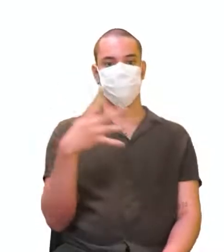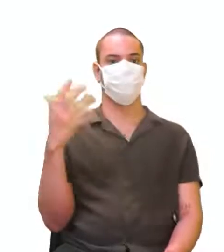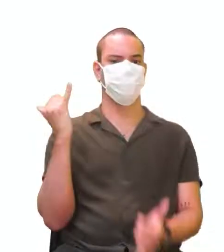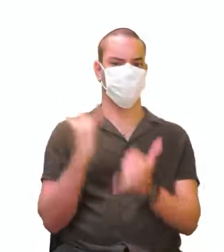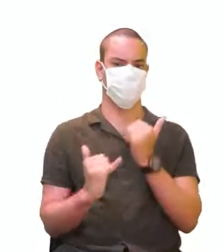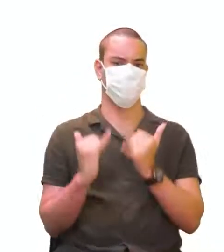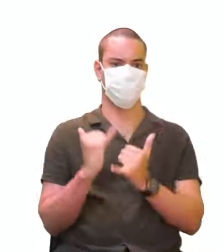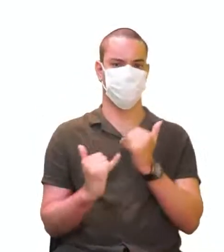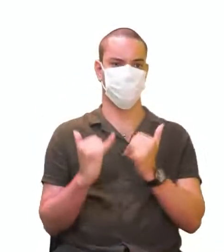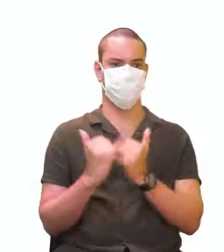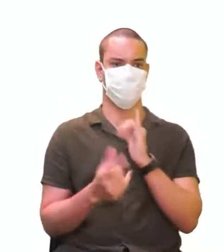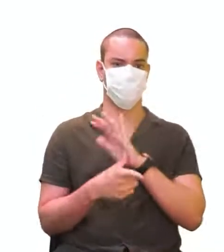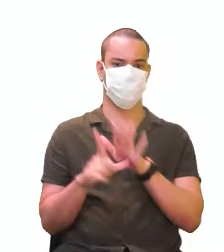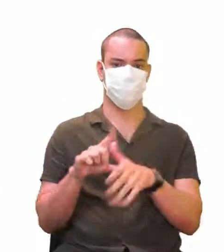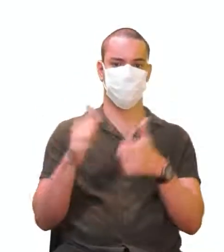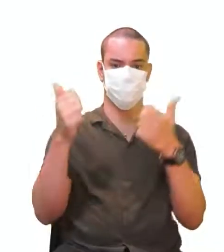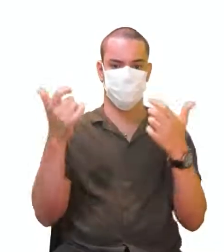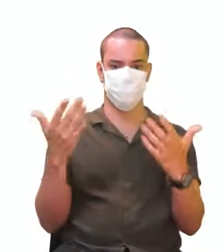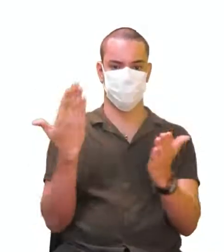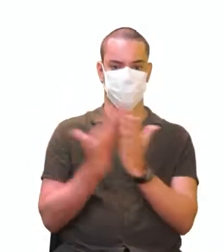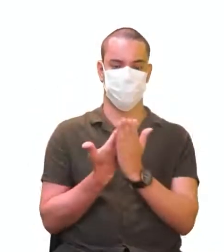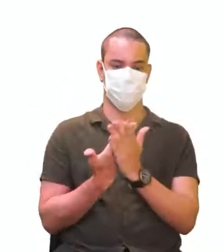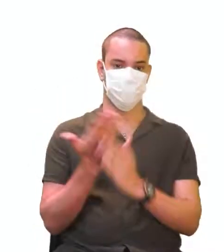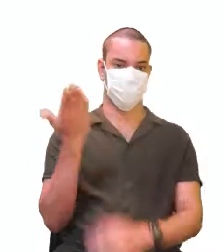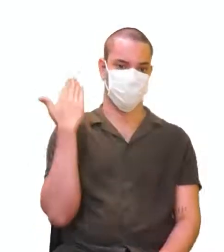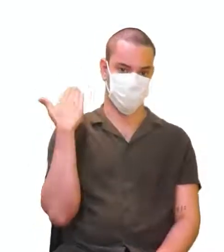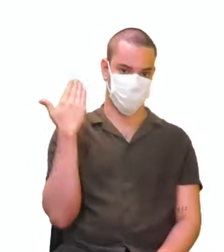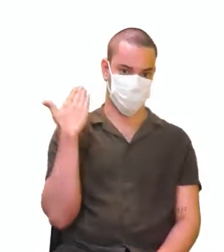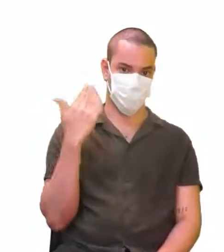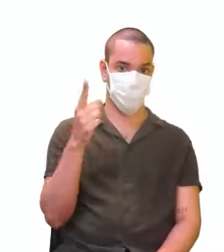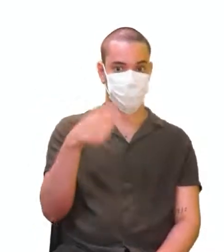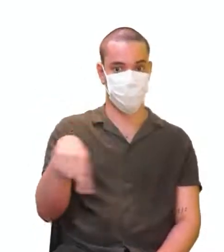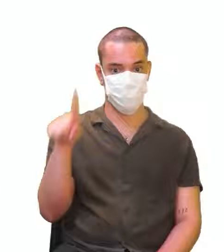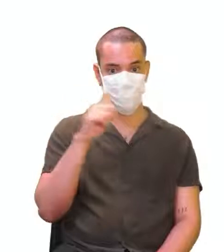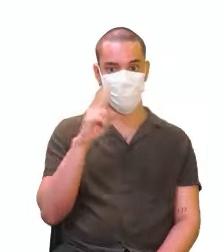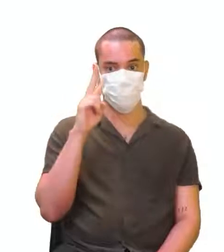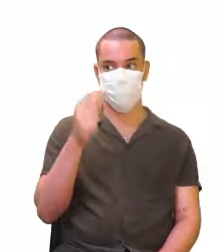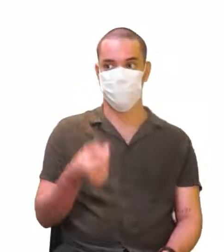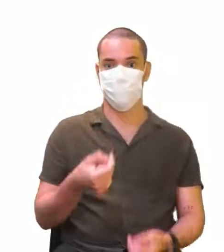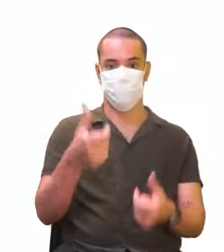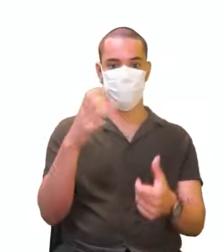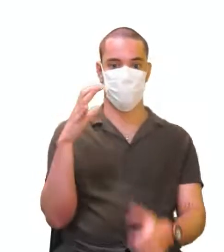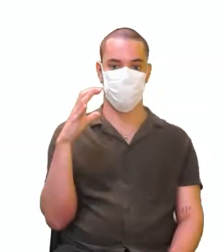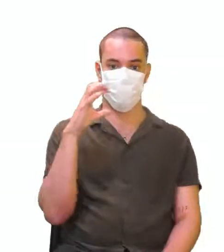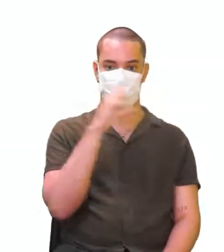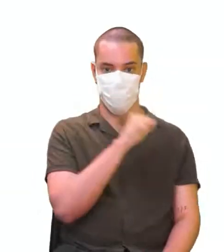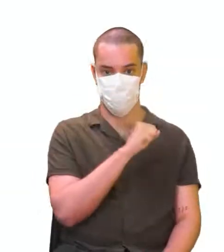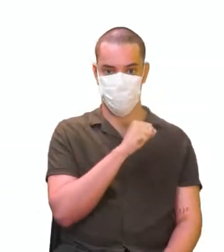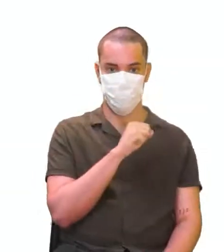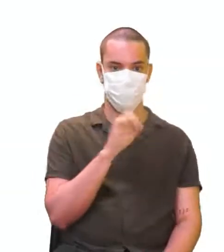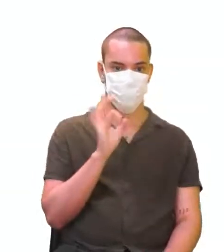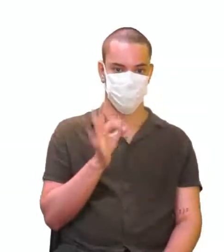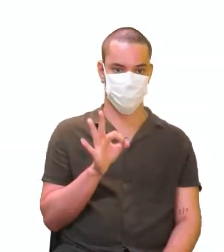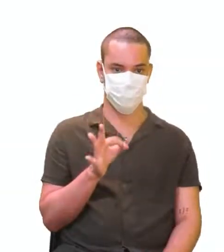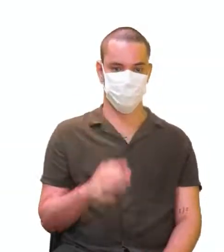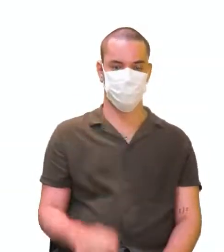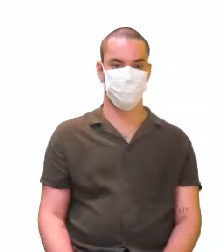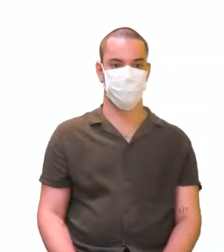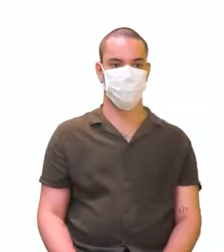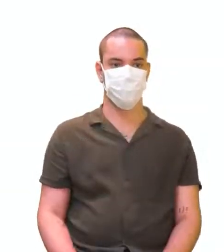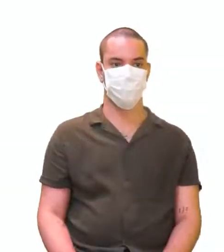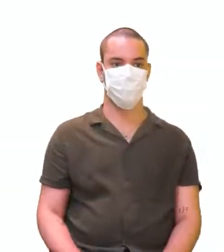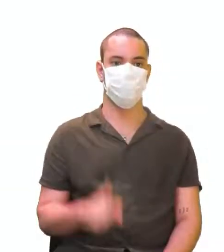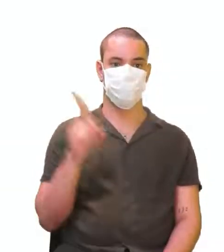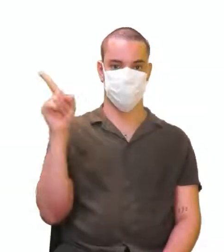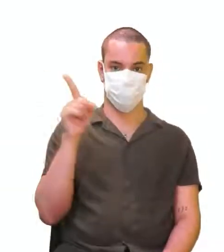bem parecido com o que a gente mostrou na aula anterior para você matar a pau aí numa questão, tá bom?